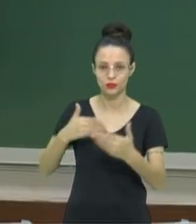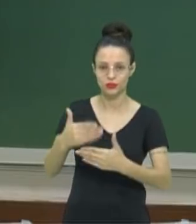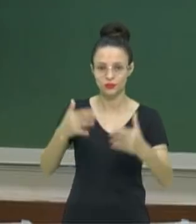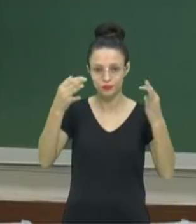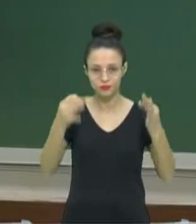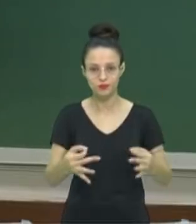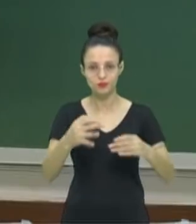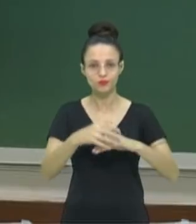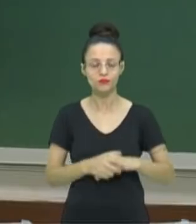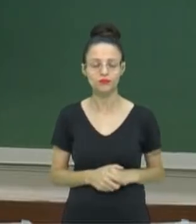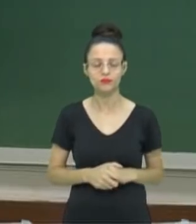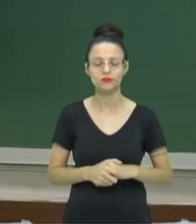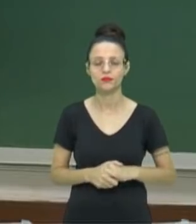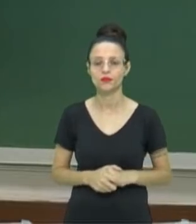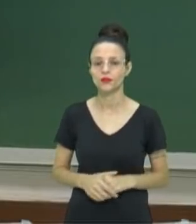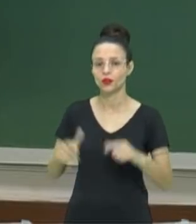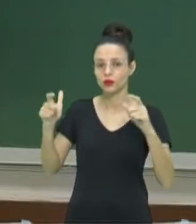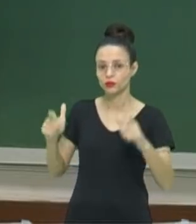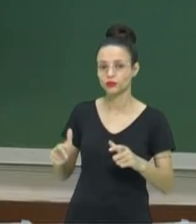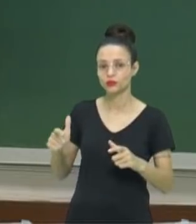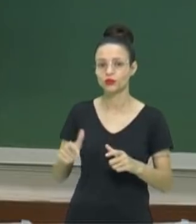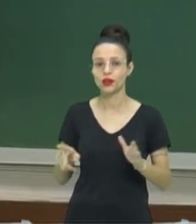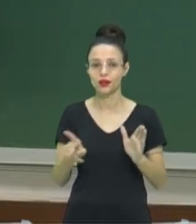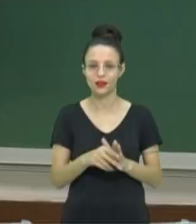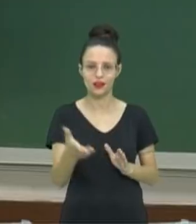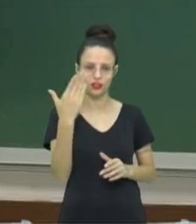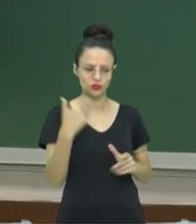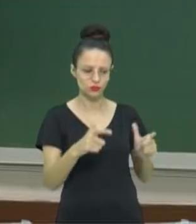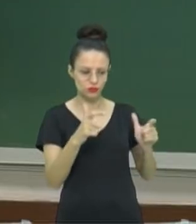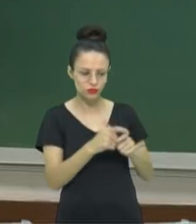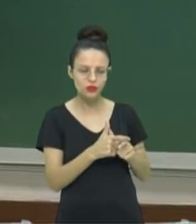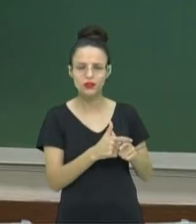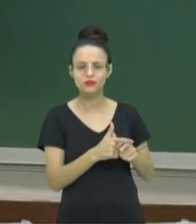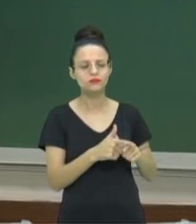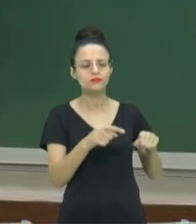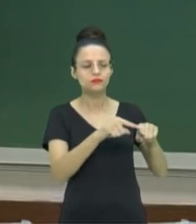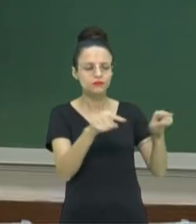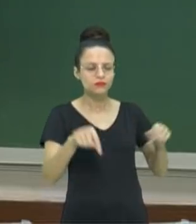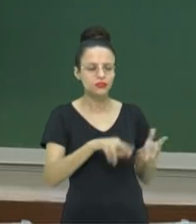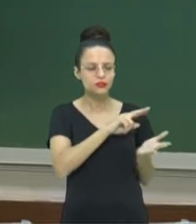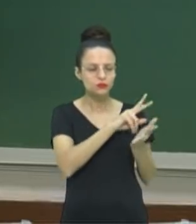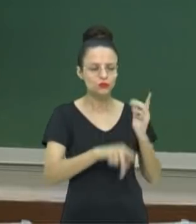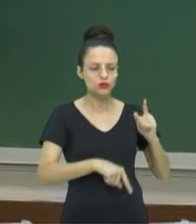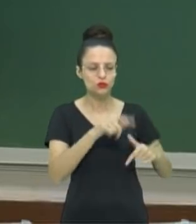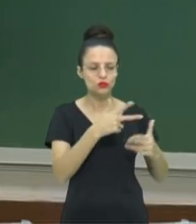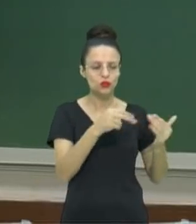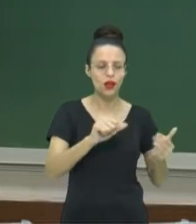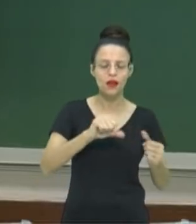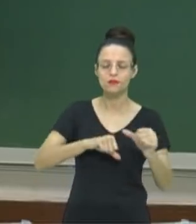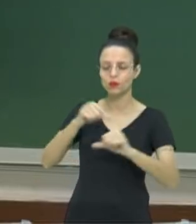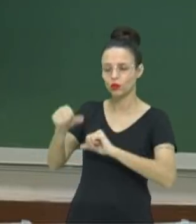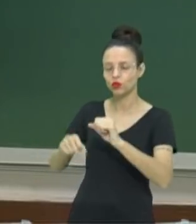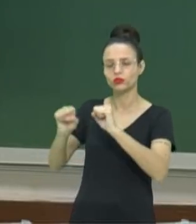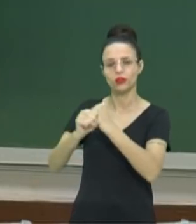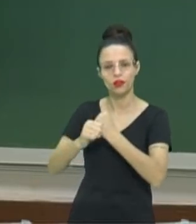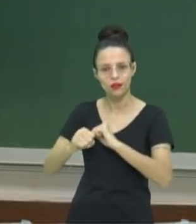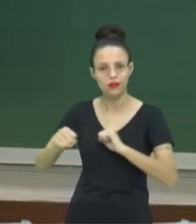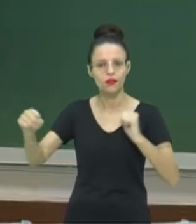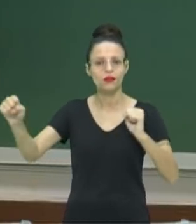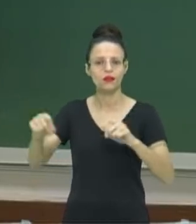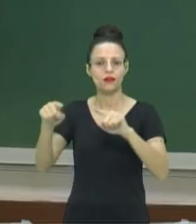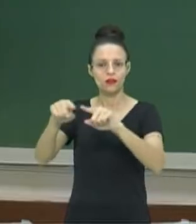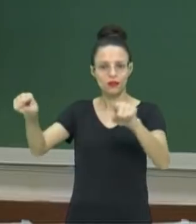certo? Aí as propriedades que eram de pequeno porte para policultura passam a ser de grande porte, os